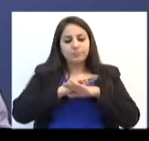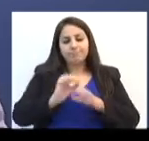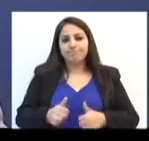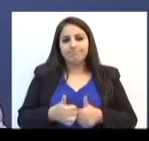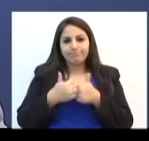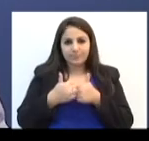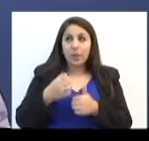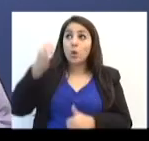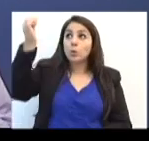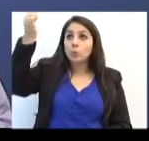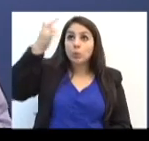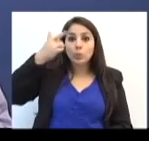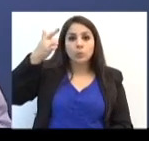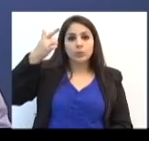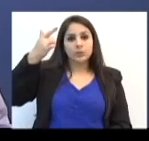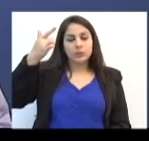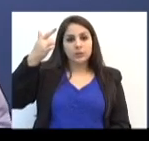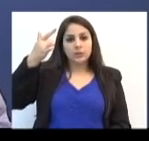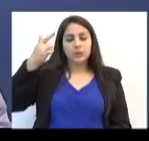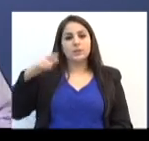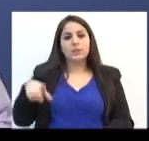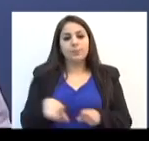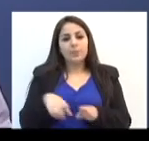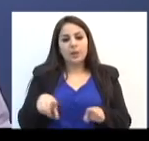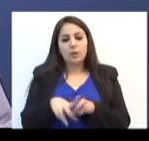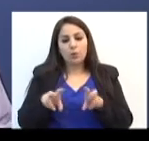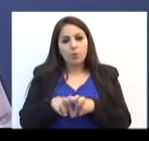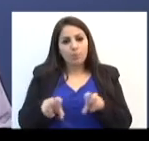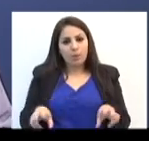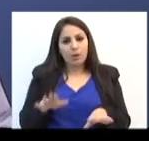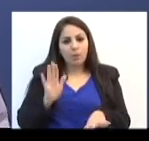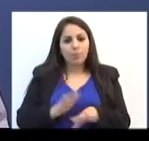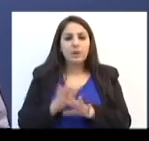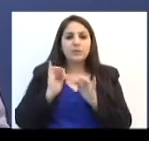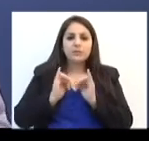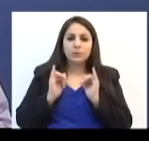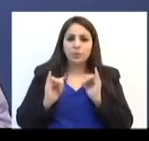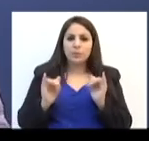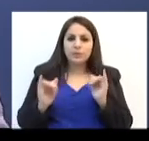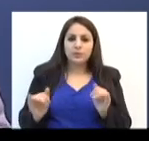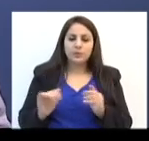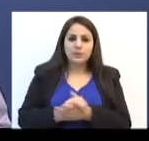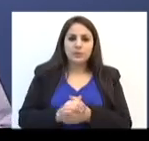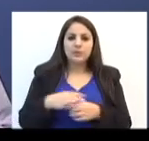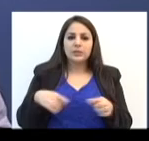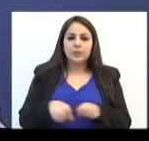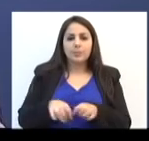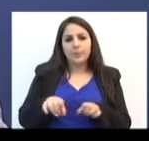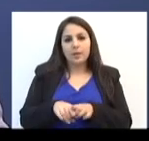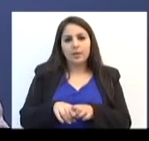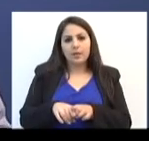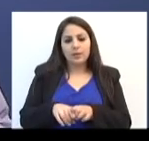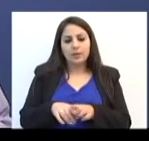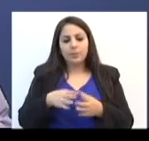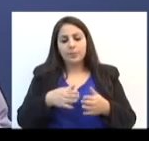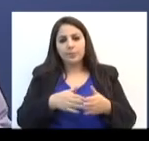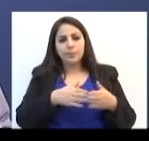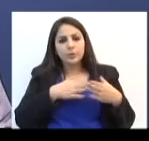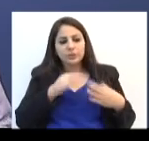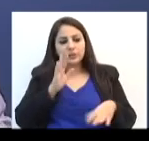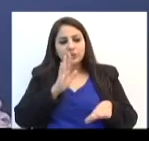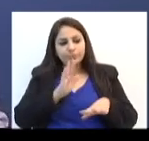né, com iluminação, com bancos, com informações principalmente, né, e que proteja um pouco das intempéries, né, com uma